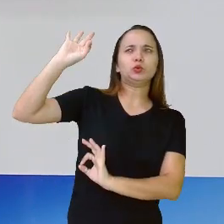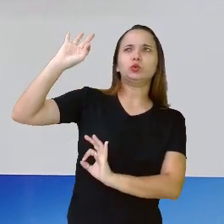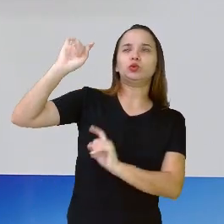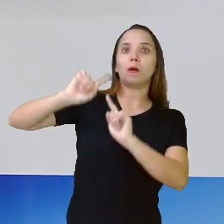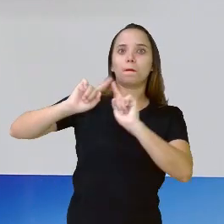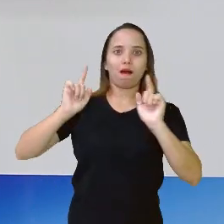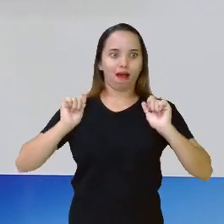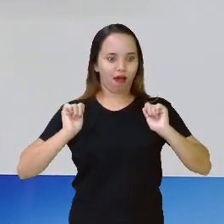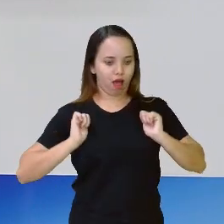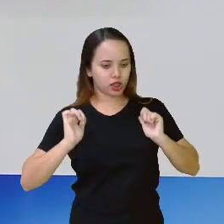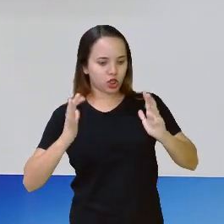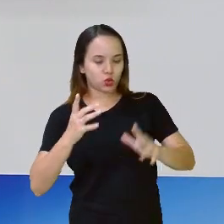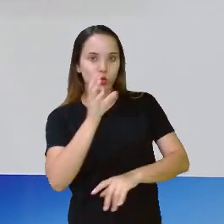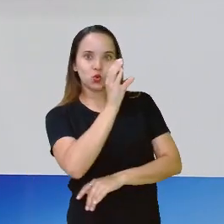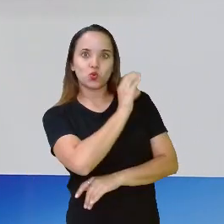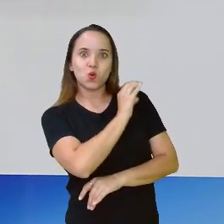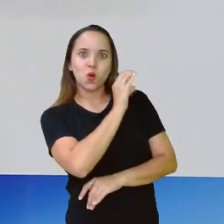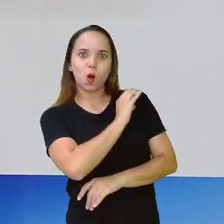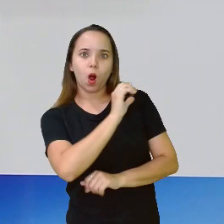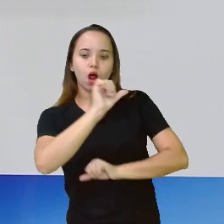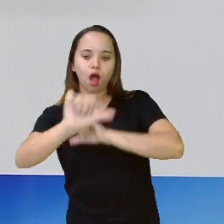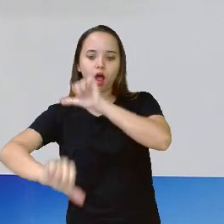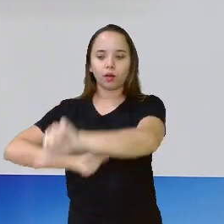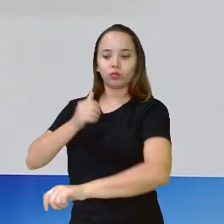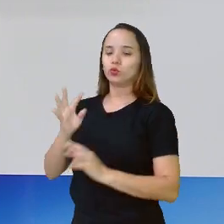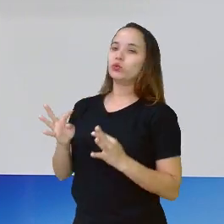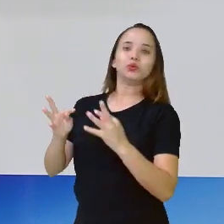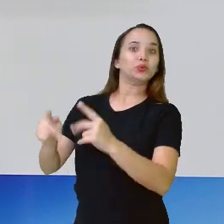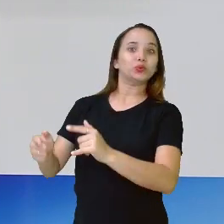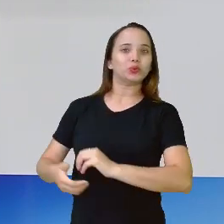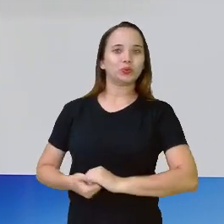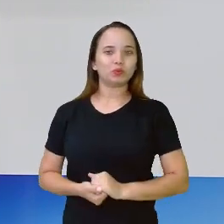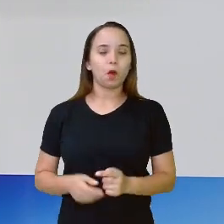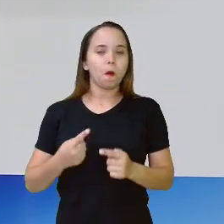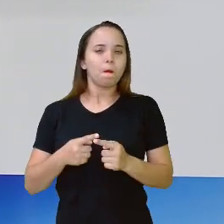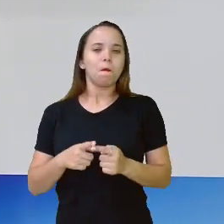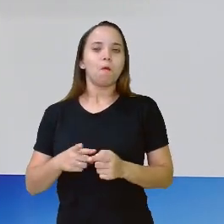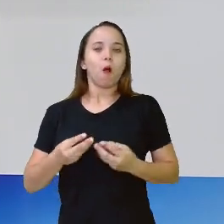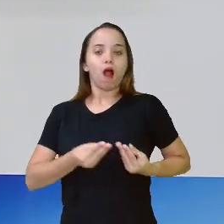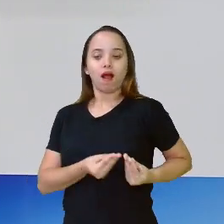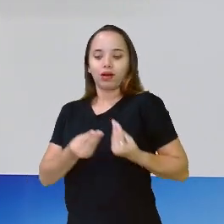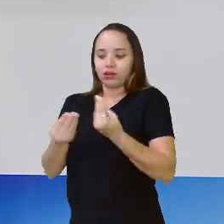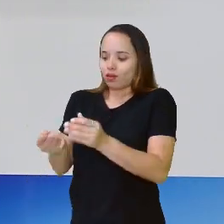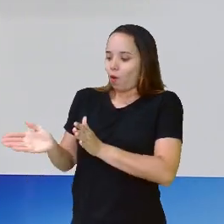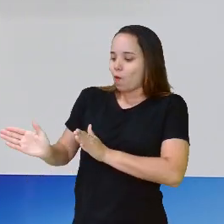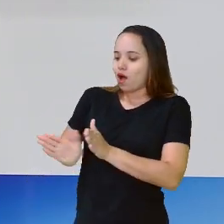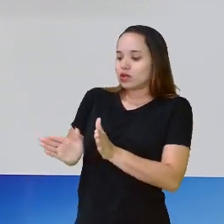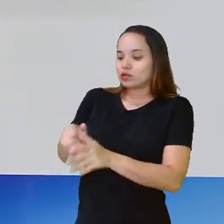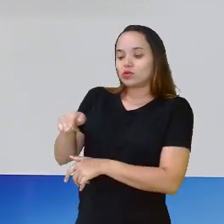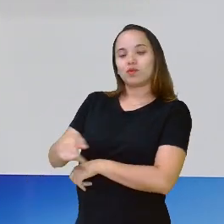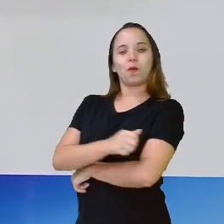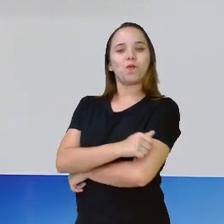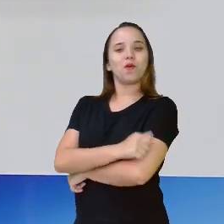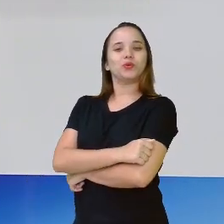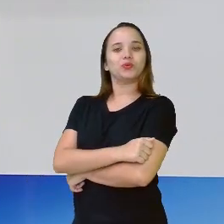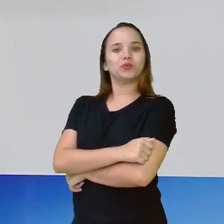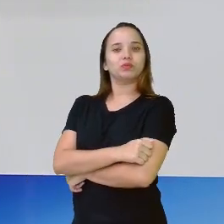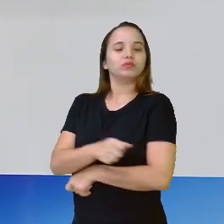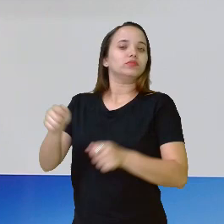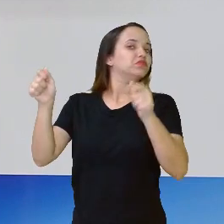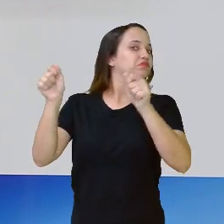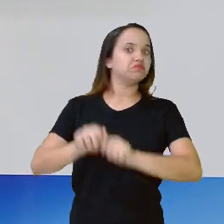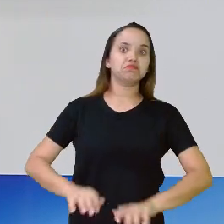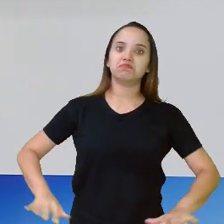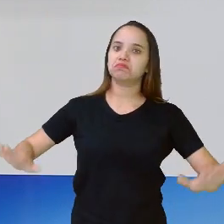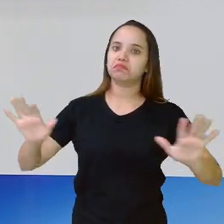A atitude, a sua prática atitudinal, você traz uma acessibilidade para aquele estudante. E não